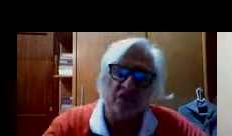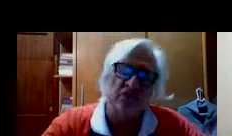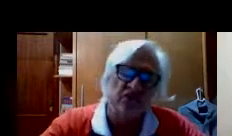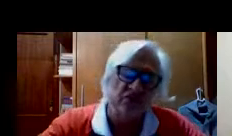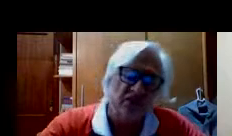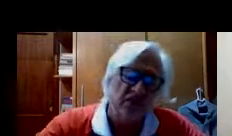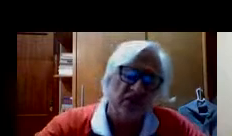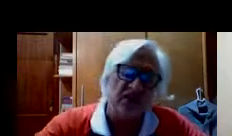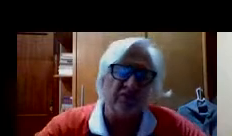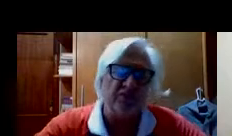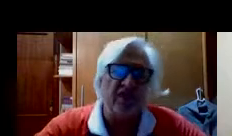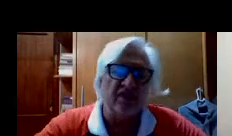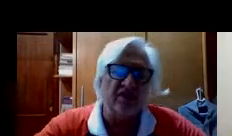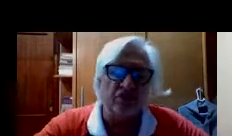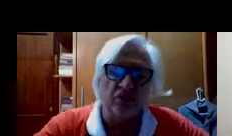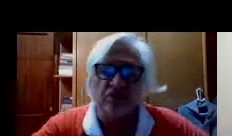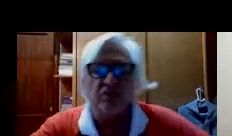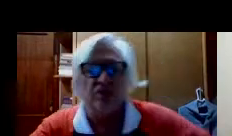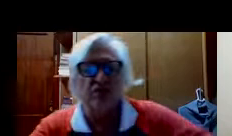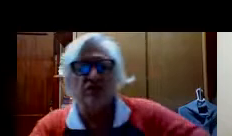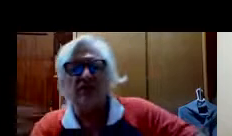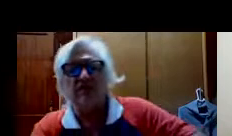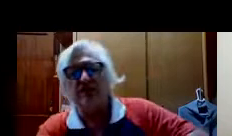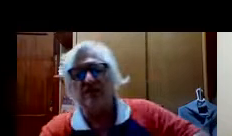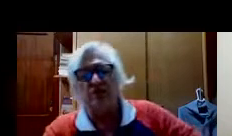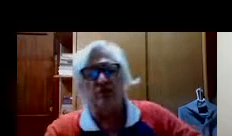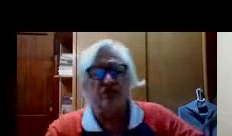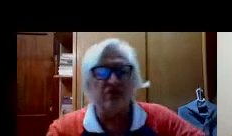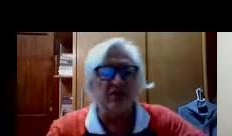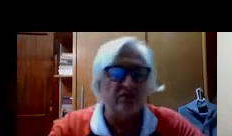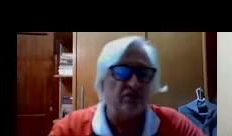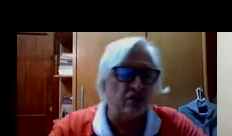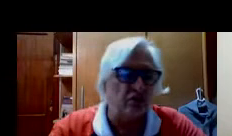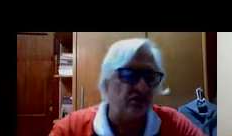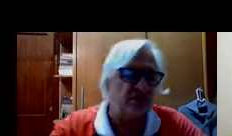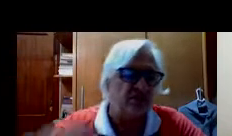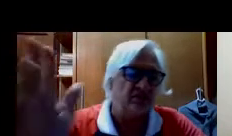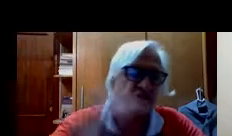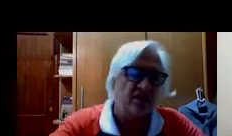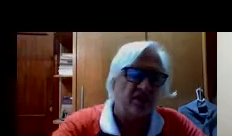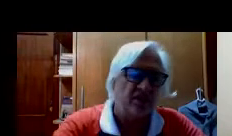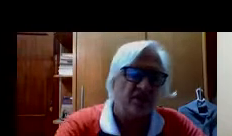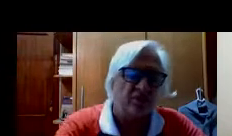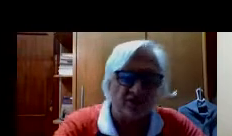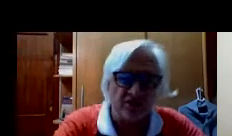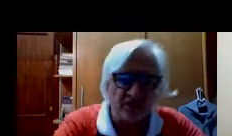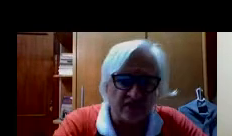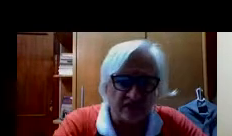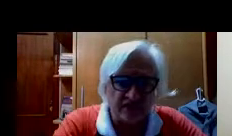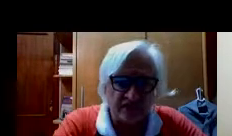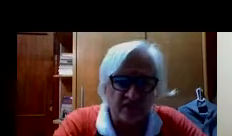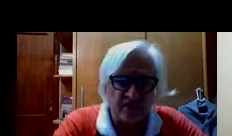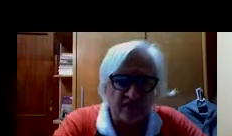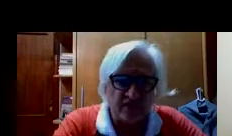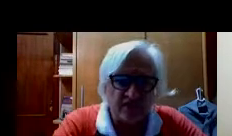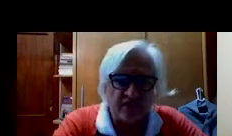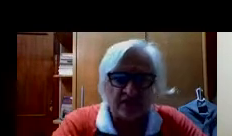usam esse recurso. As mais modernas usam outro recurso, que já é eletrônico, chama termistor, então é um pouco